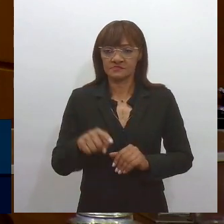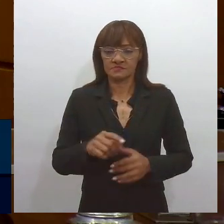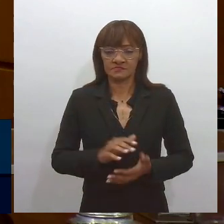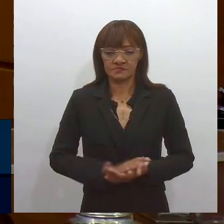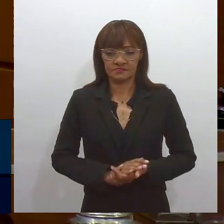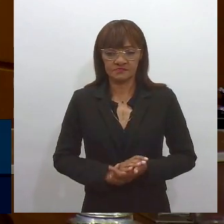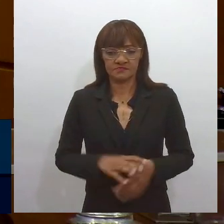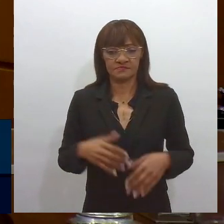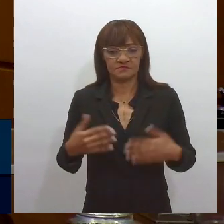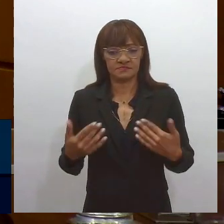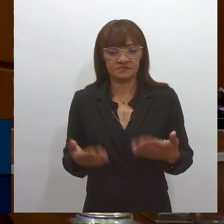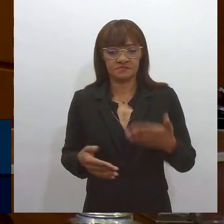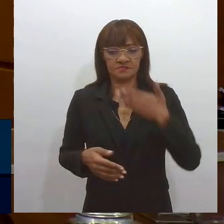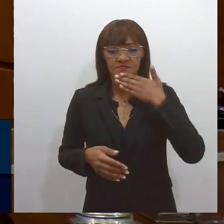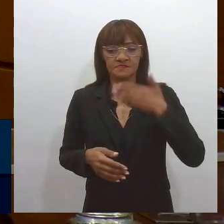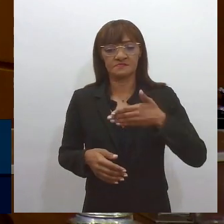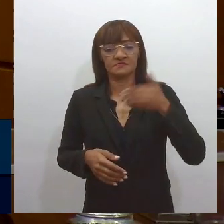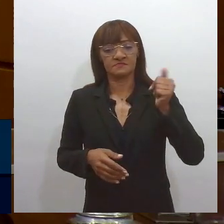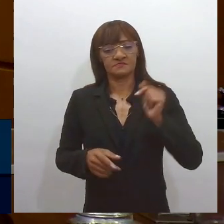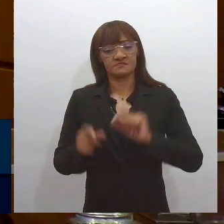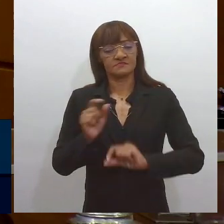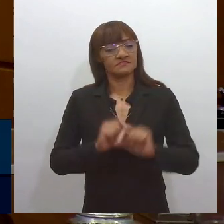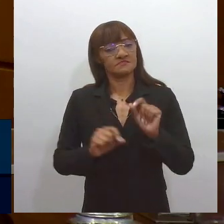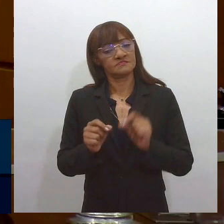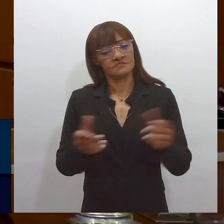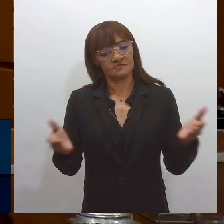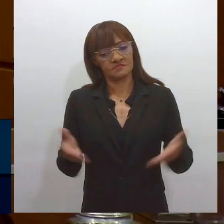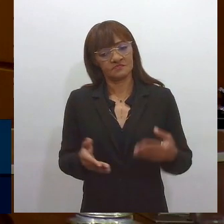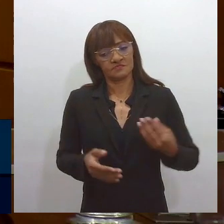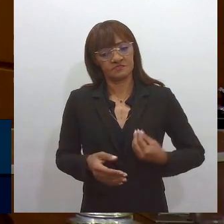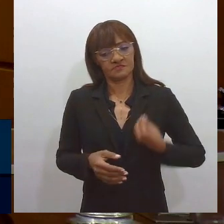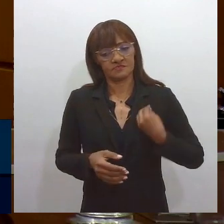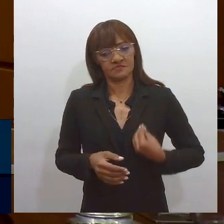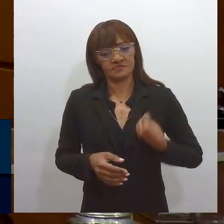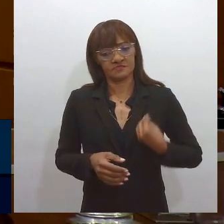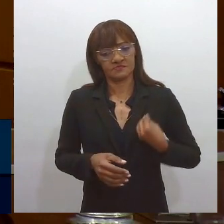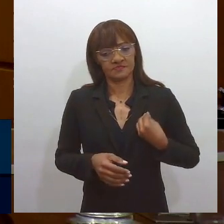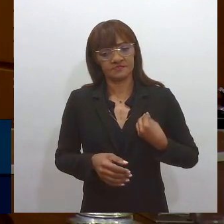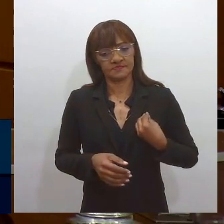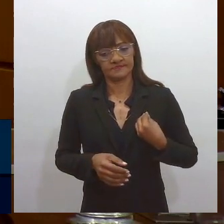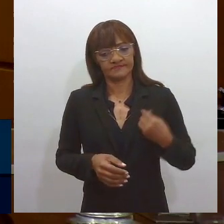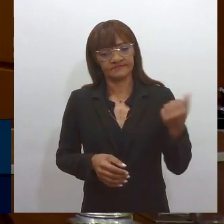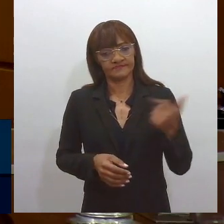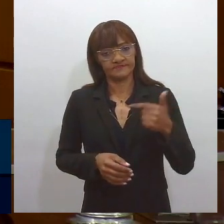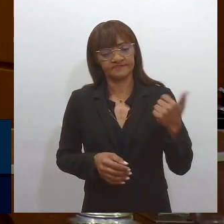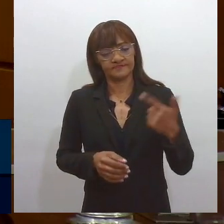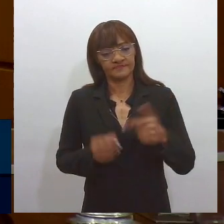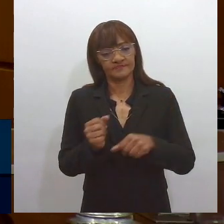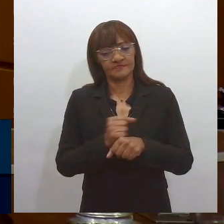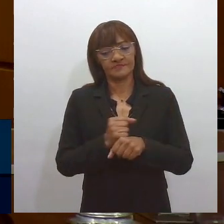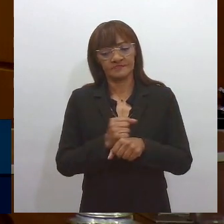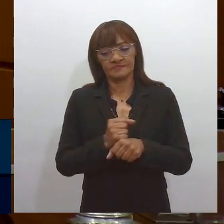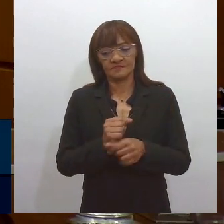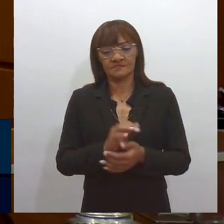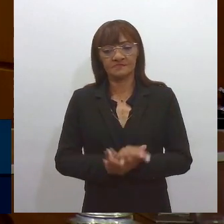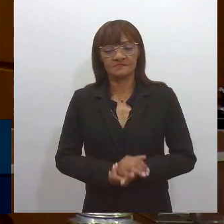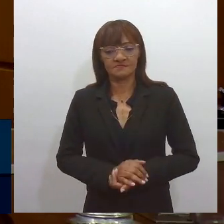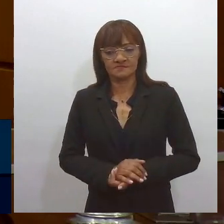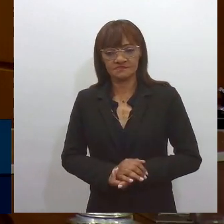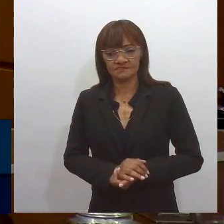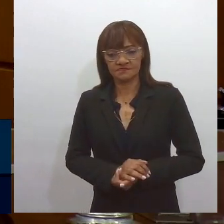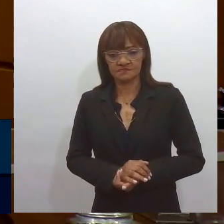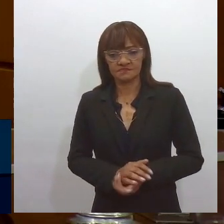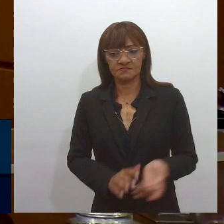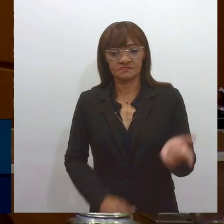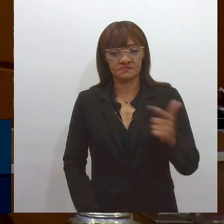vive hoje nos últimos 12 anos e isso repito não é fruto do superintendente porque o